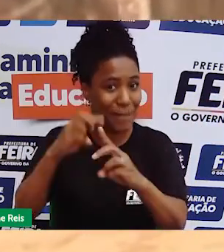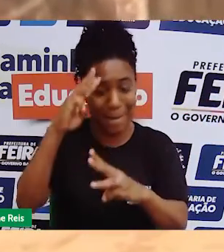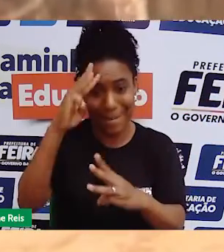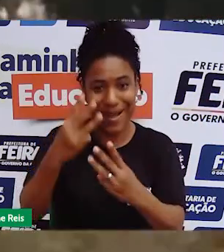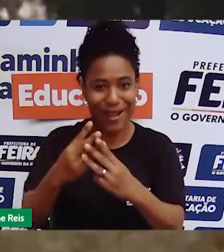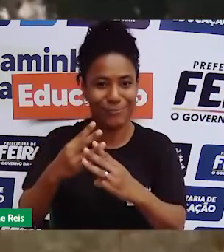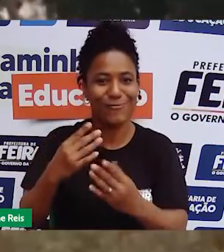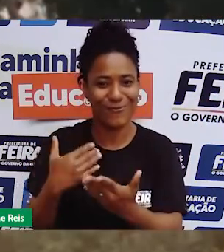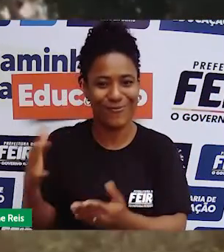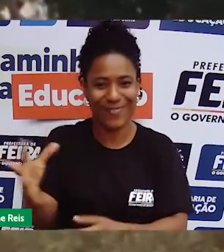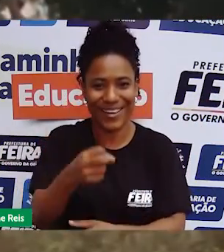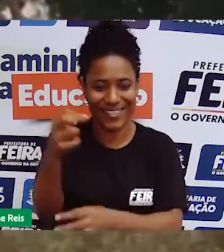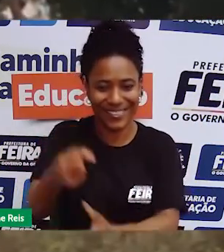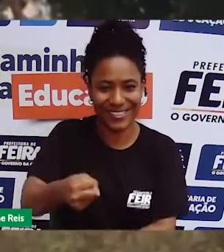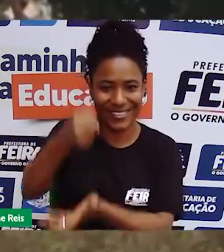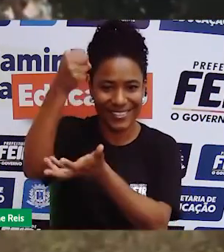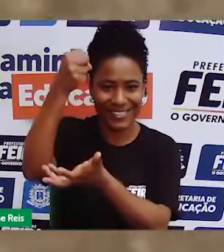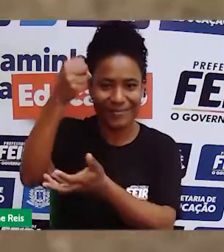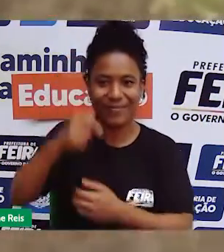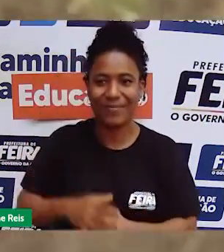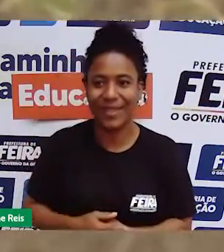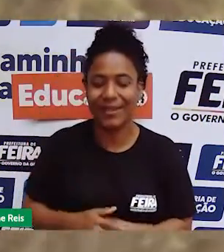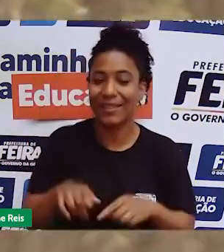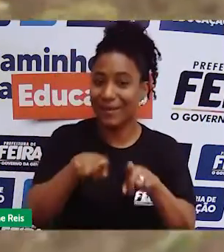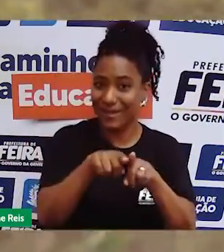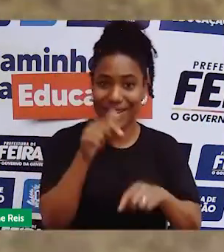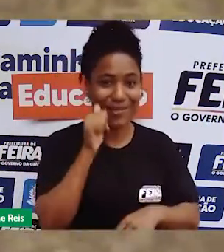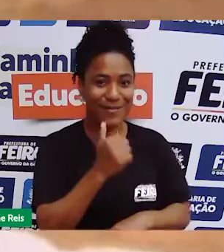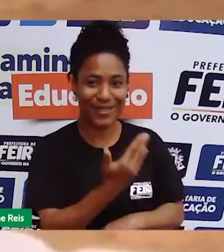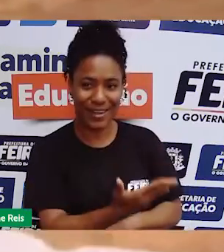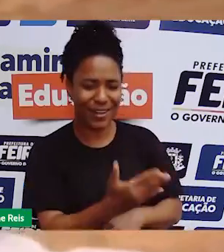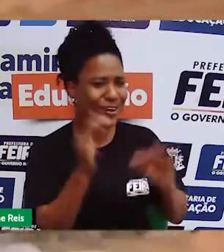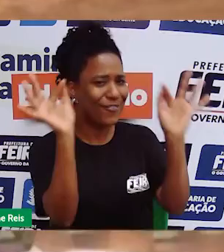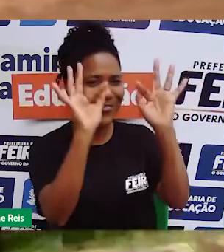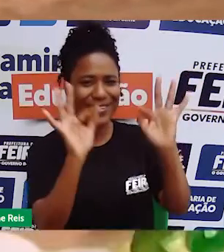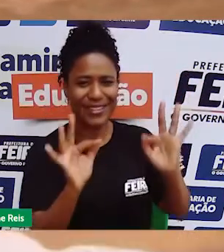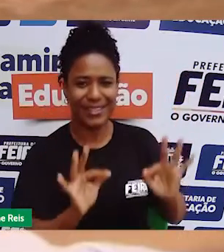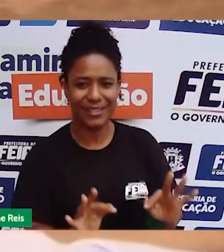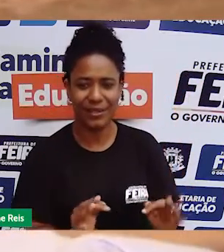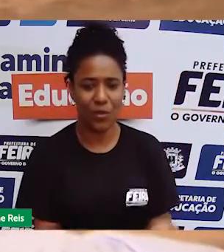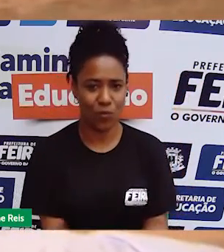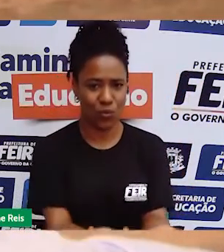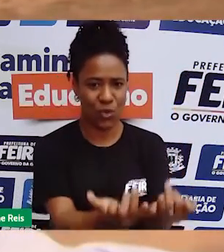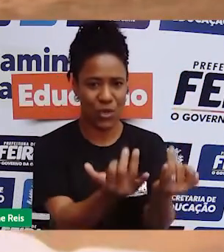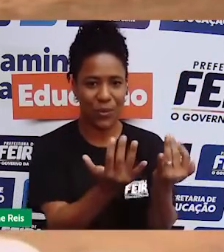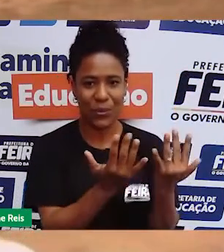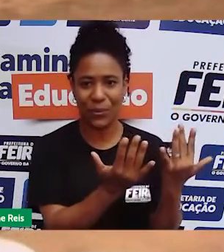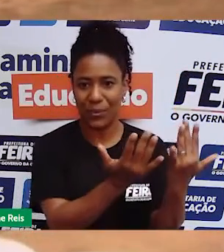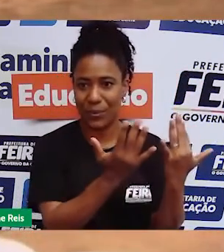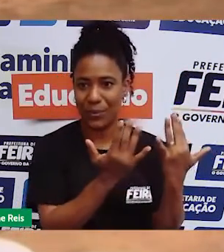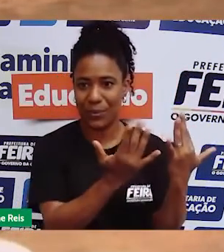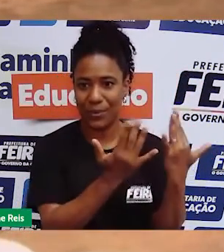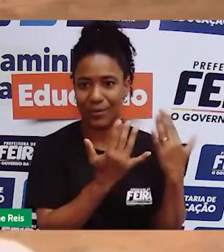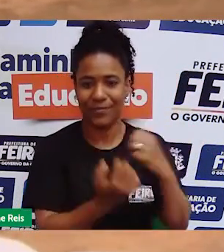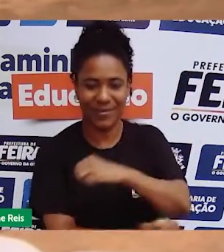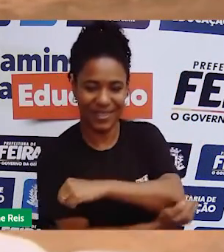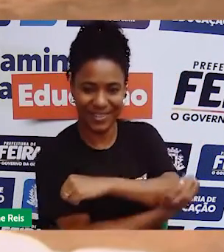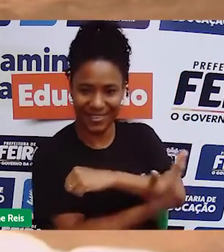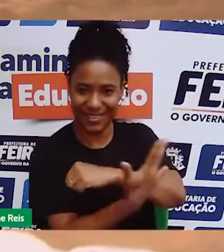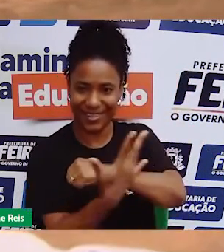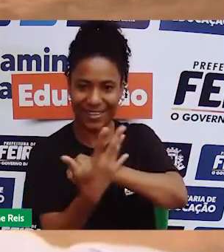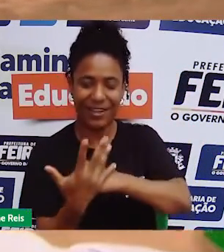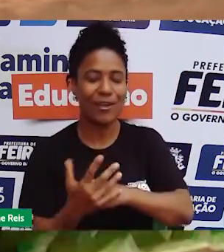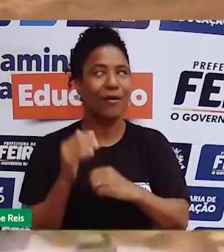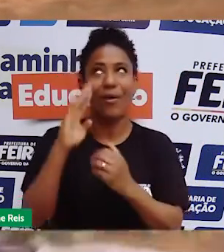Dona Crispina. Com a terra molhada, o mato já começou a germinar. Eu espero em Deus que os matos vai